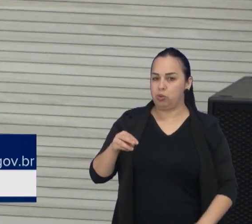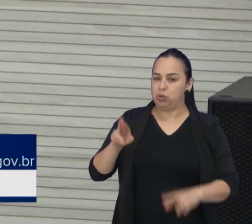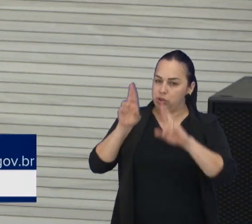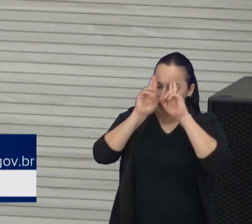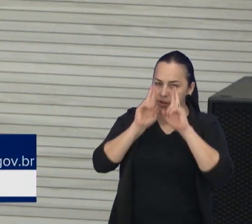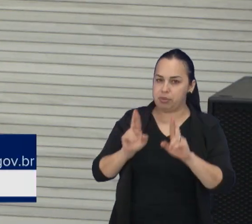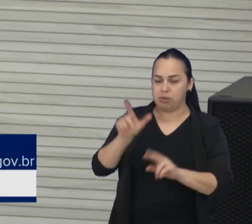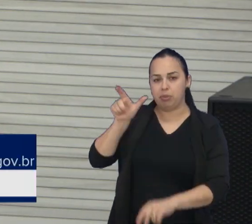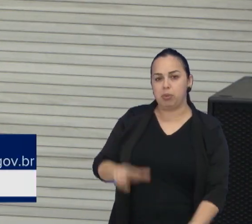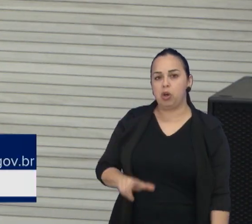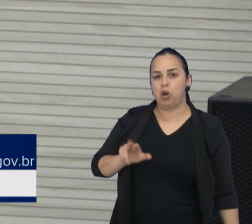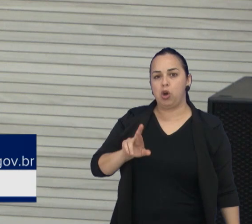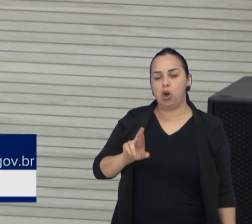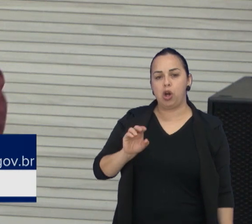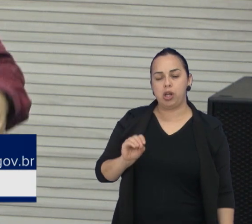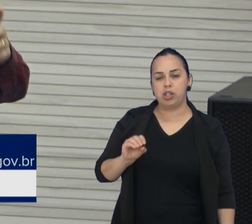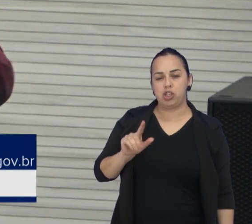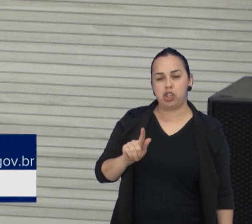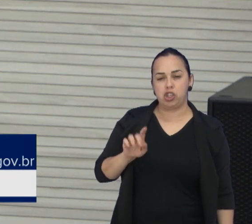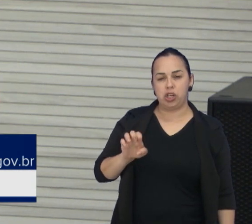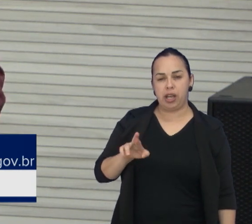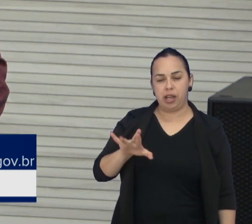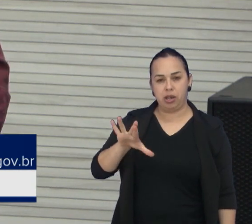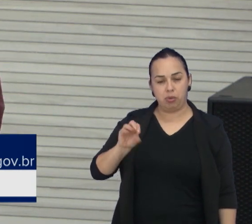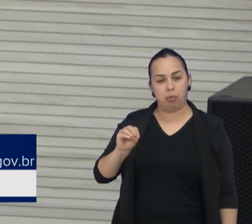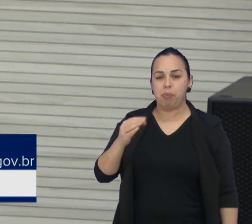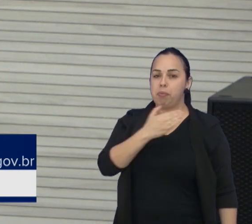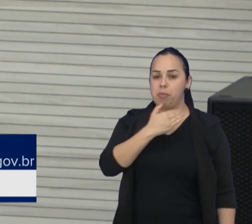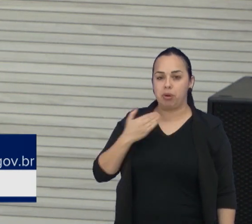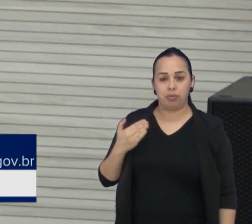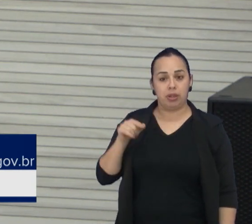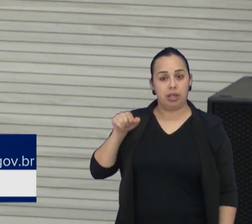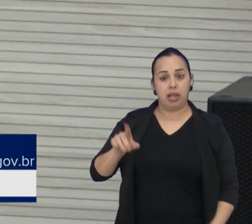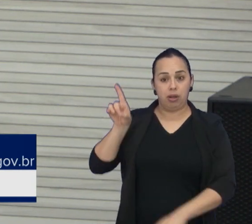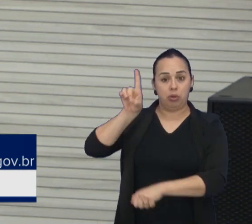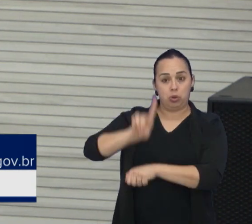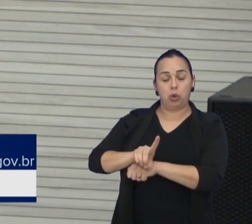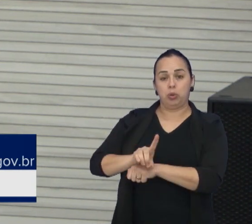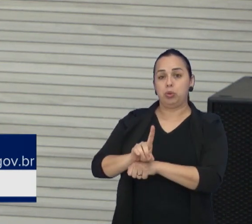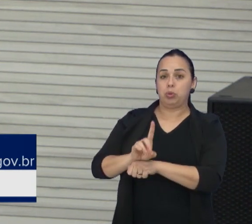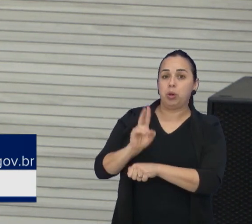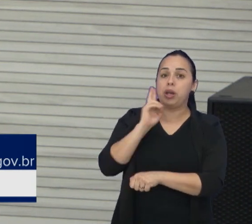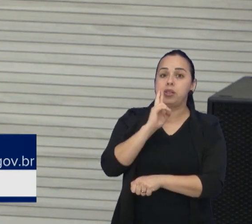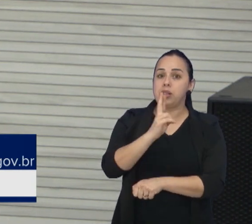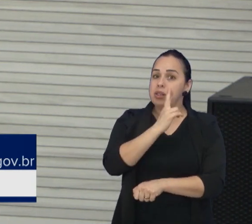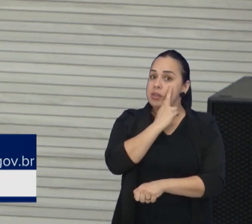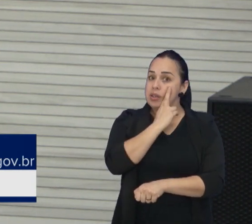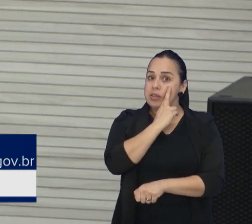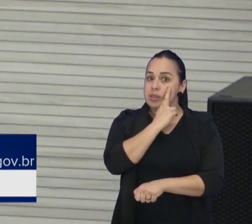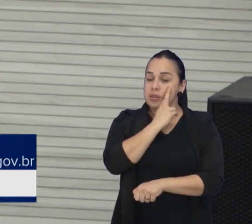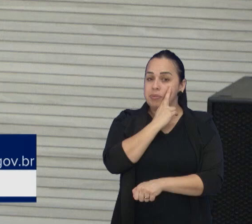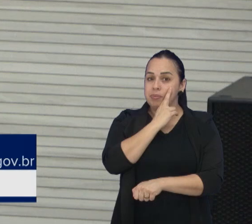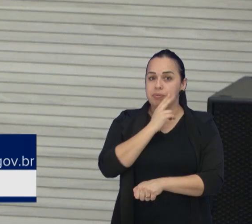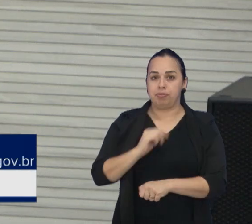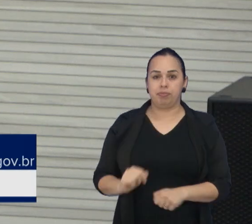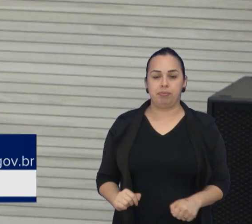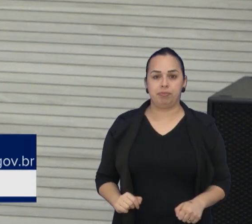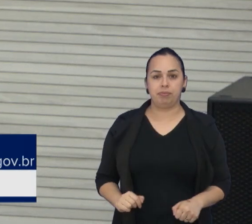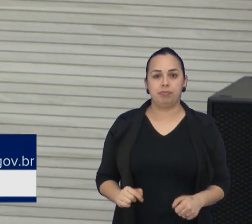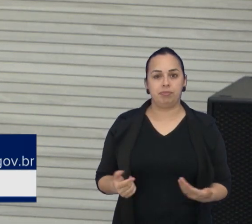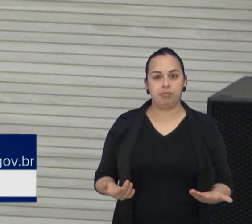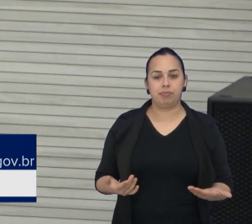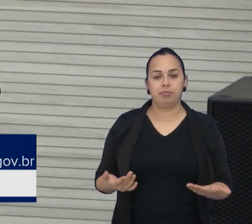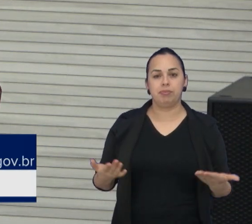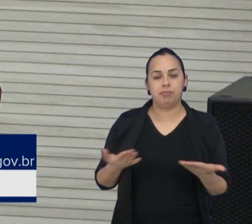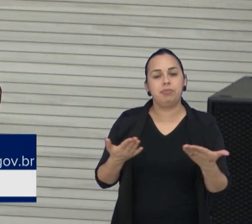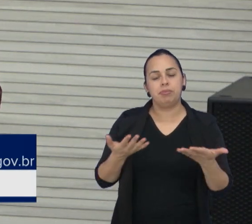completo para o pessoal da mesa, né? Ele era proprietário do restaurante dentro do Poço Caminho das Montanhas, né? Aqui deixar